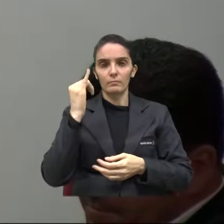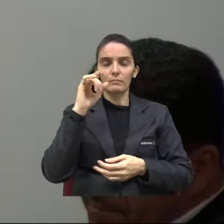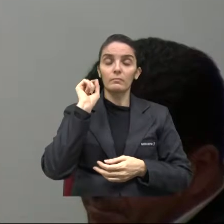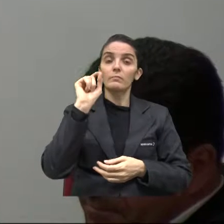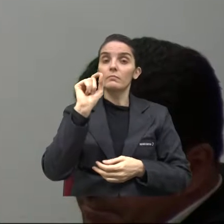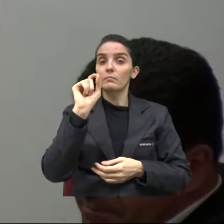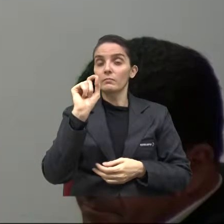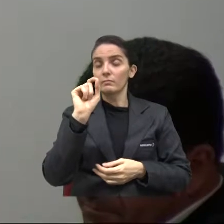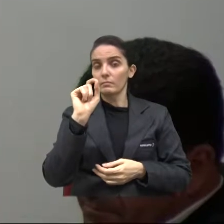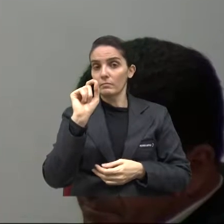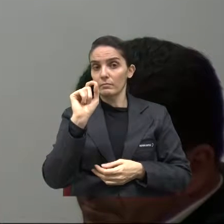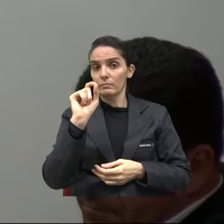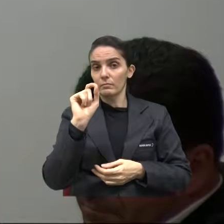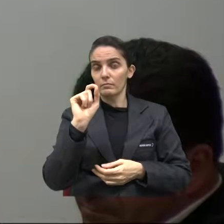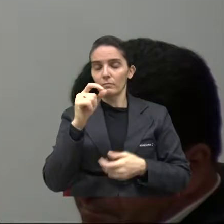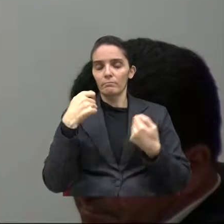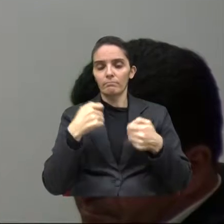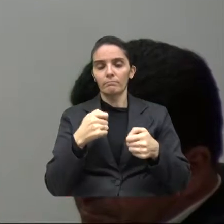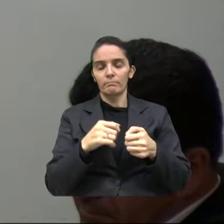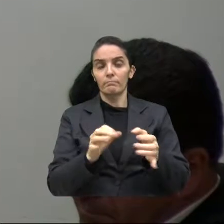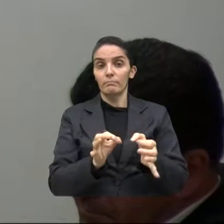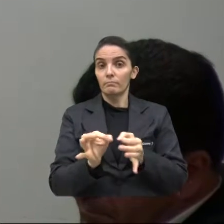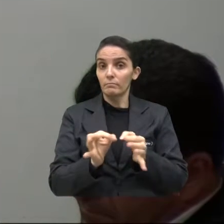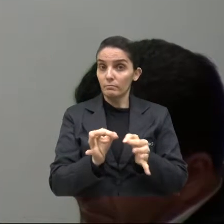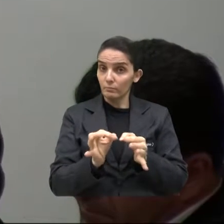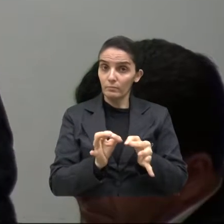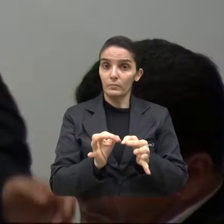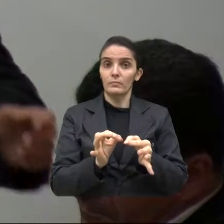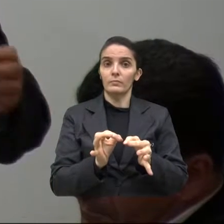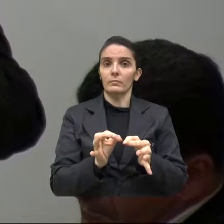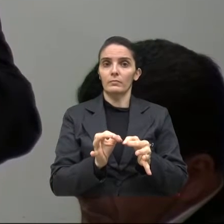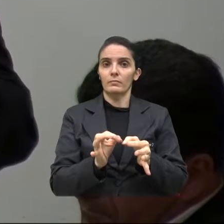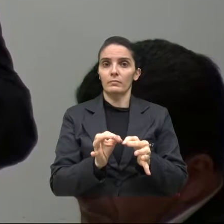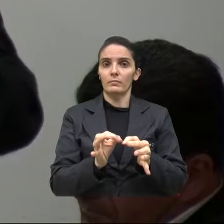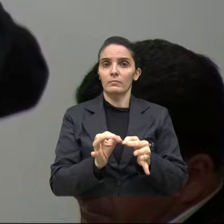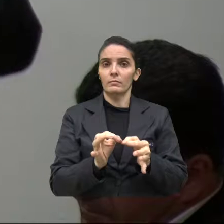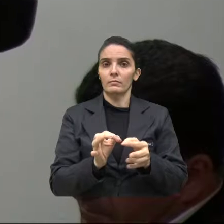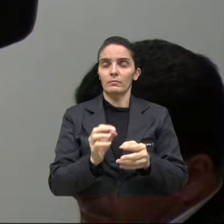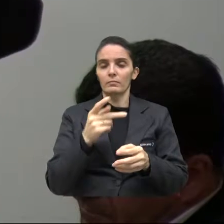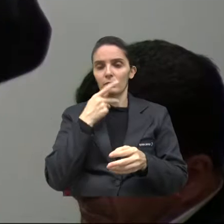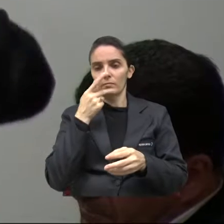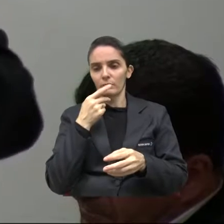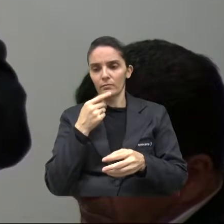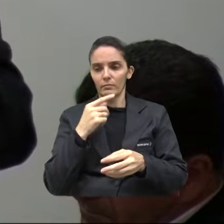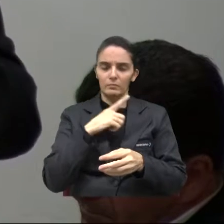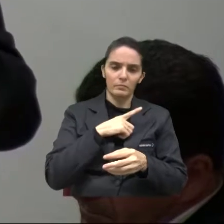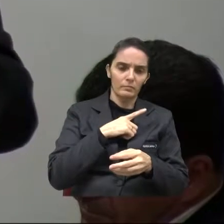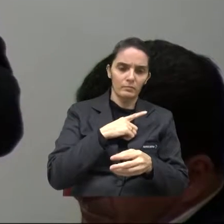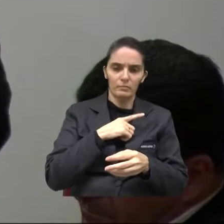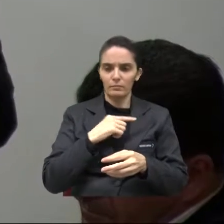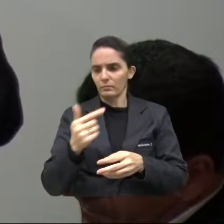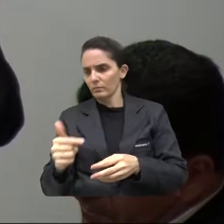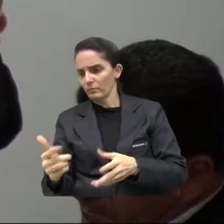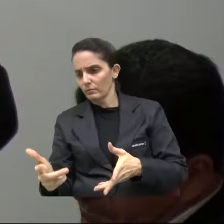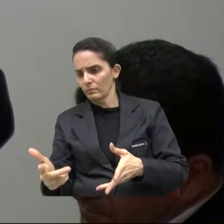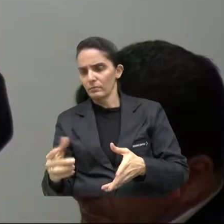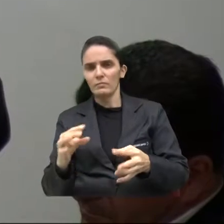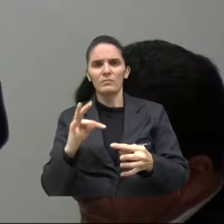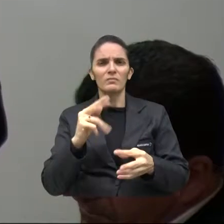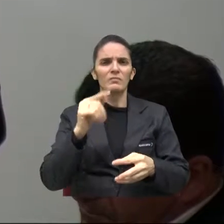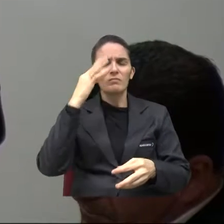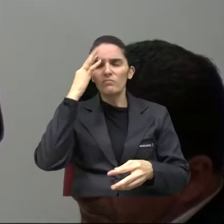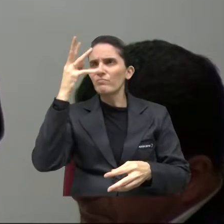que, sem projeto, nós podemos aqui ficar falando que tem o que vai ter, o que não vai ter, é tudo